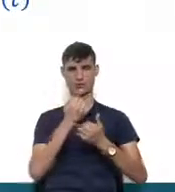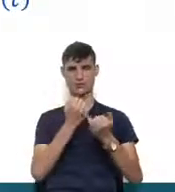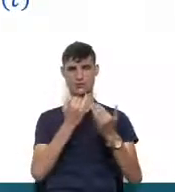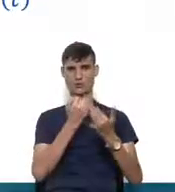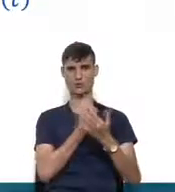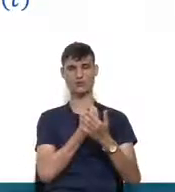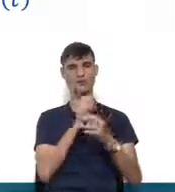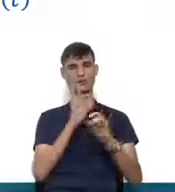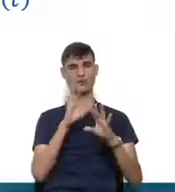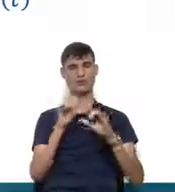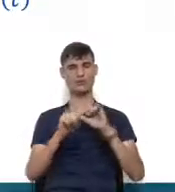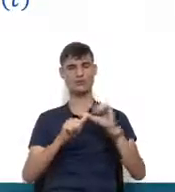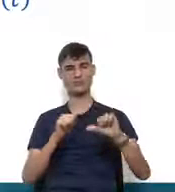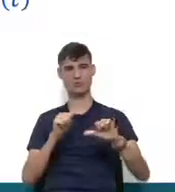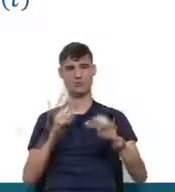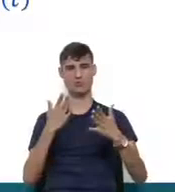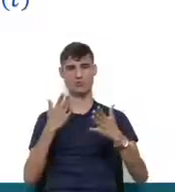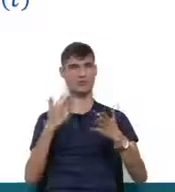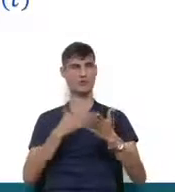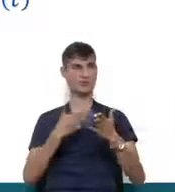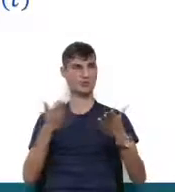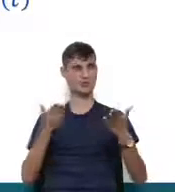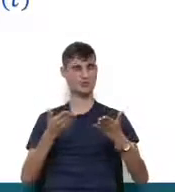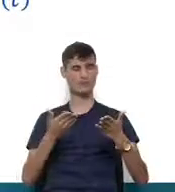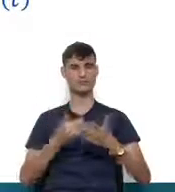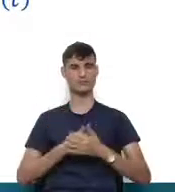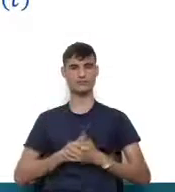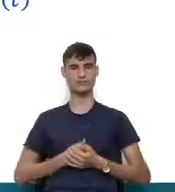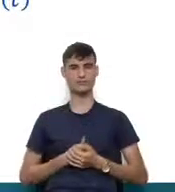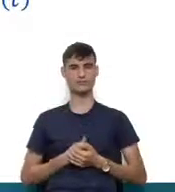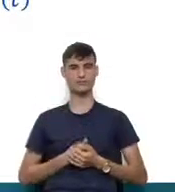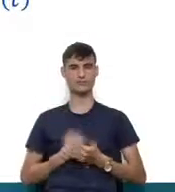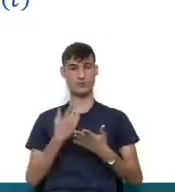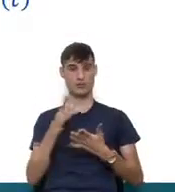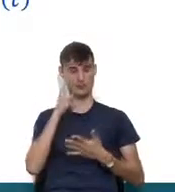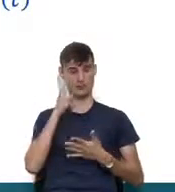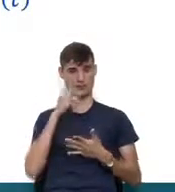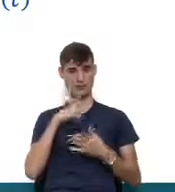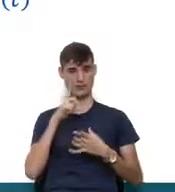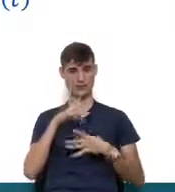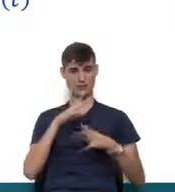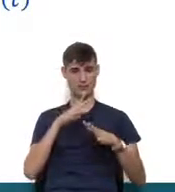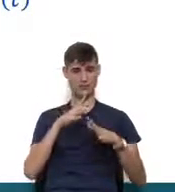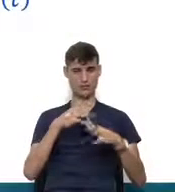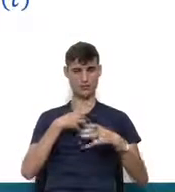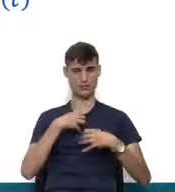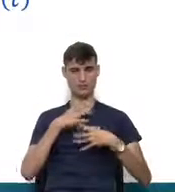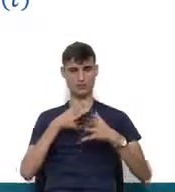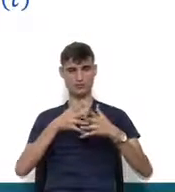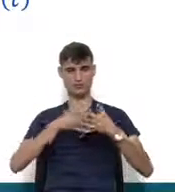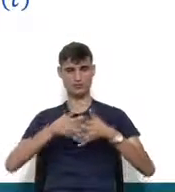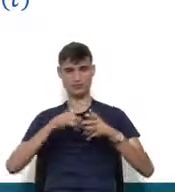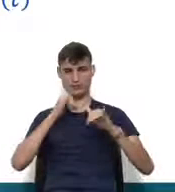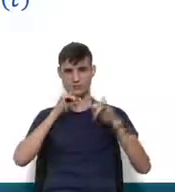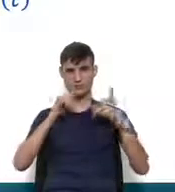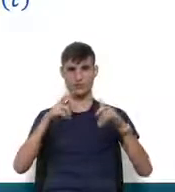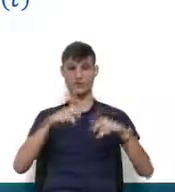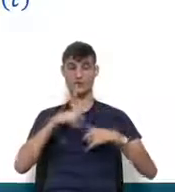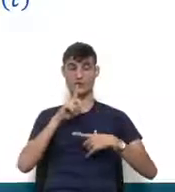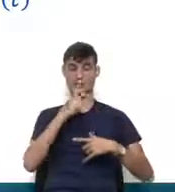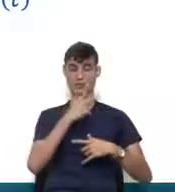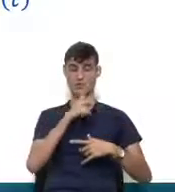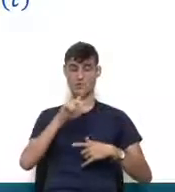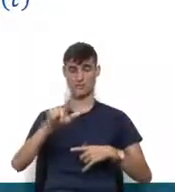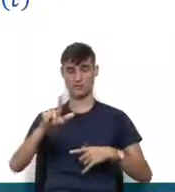gente só fez a substituição até este momento. E, quando eu penso na função eletromotriz, ela tem um período